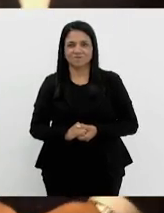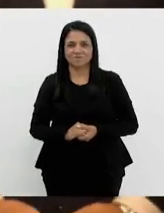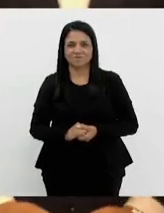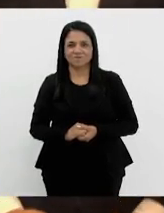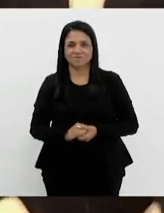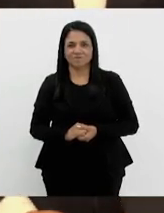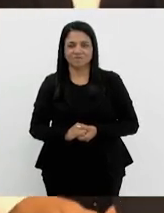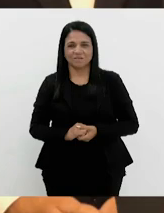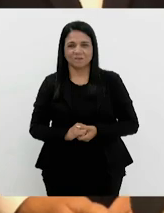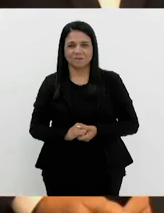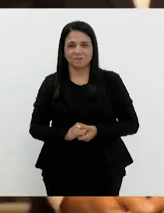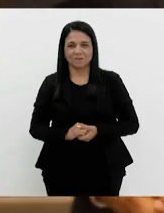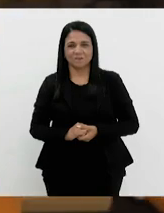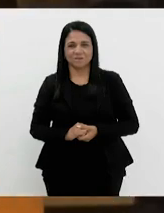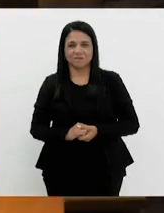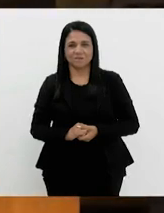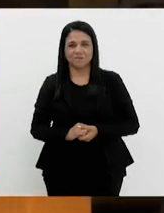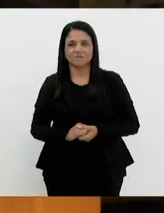certificado